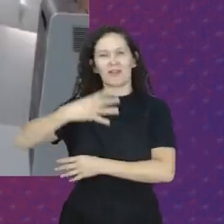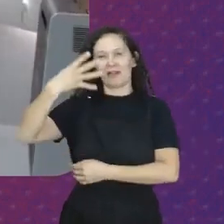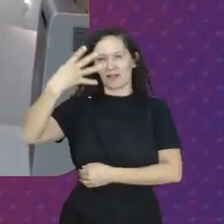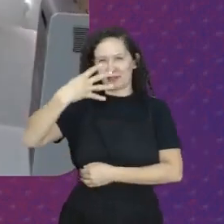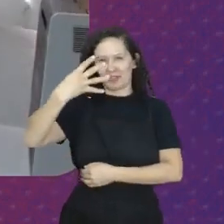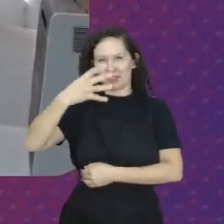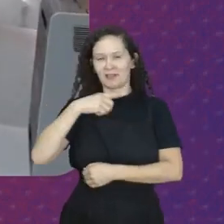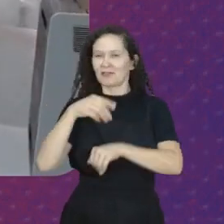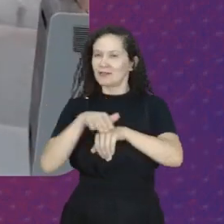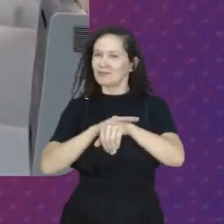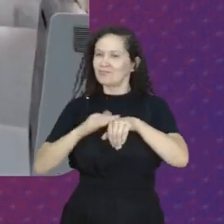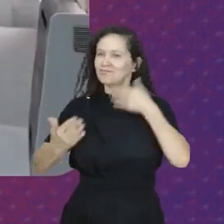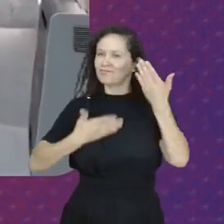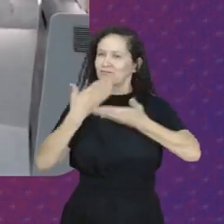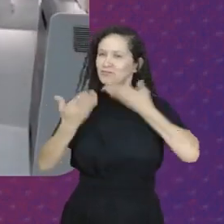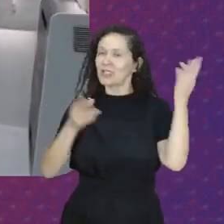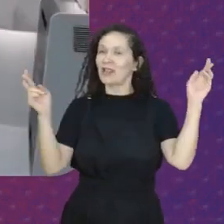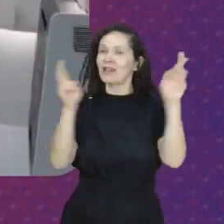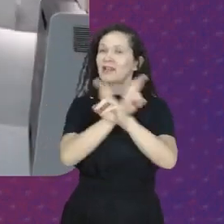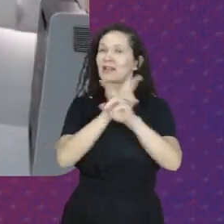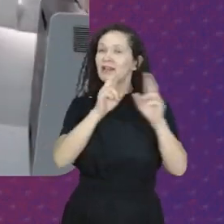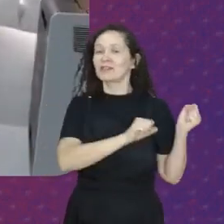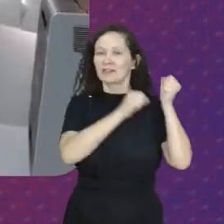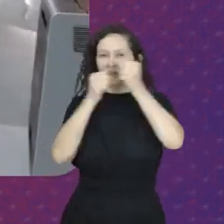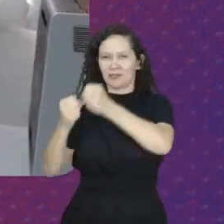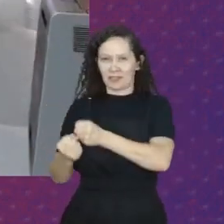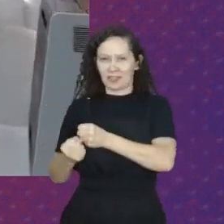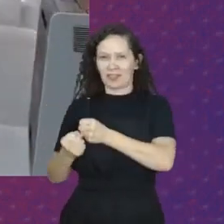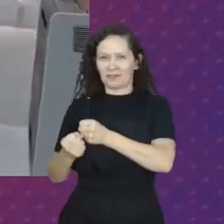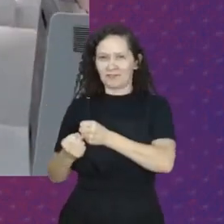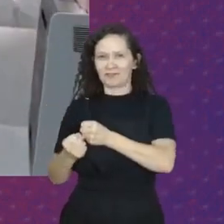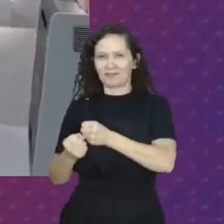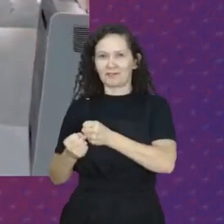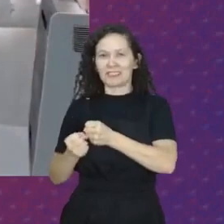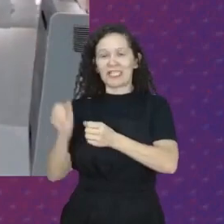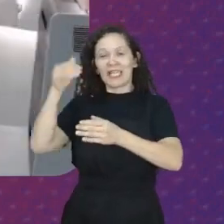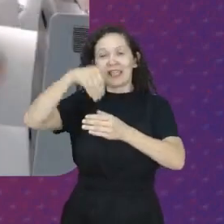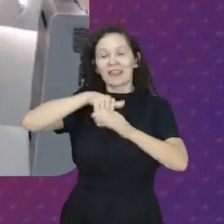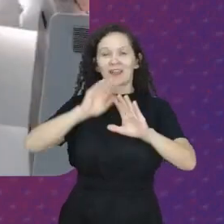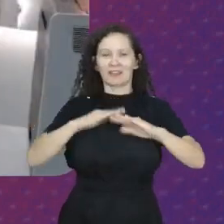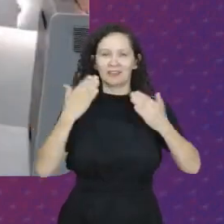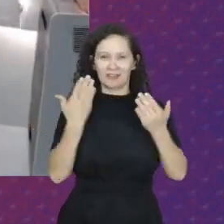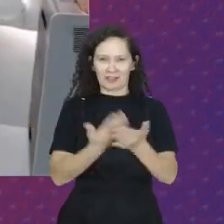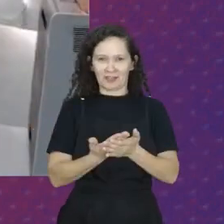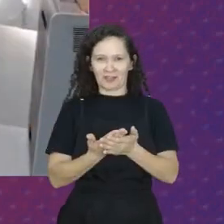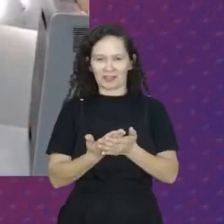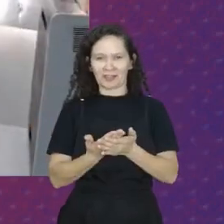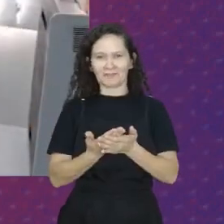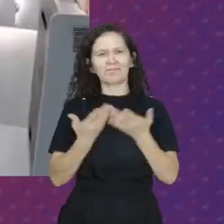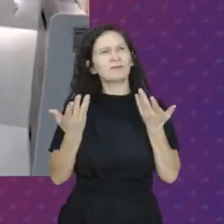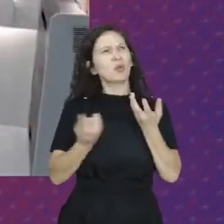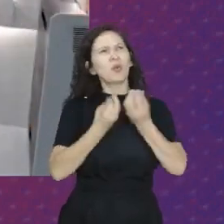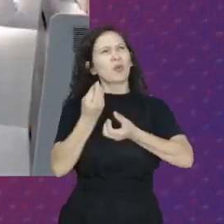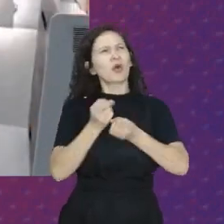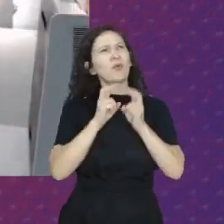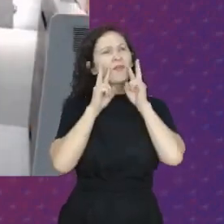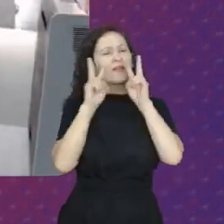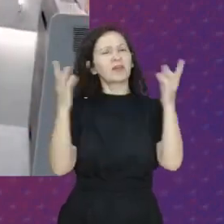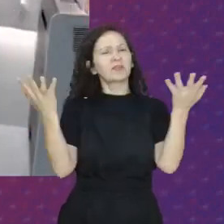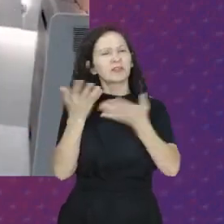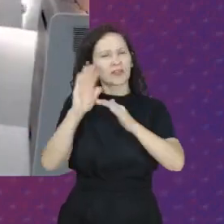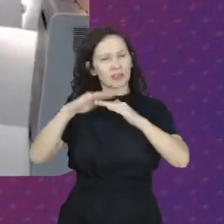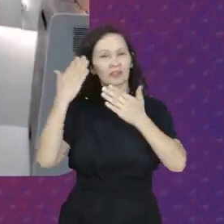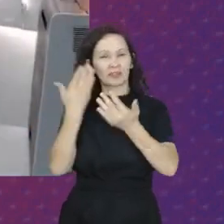nós vamos conversar sobre as relações de poder no interior das escolas. Então, o retrato que temos hoje